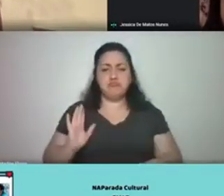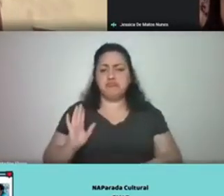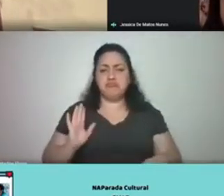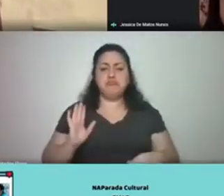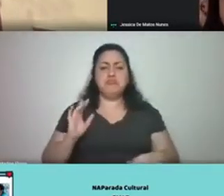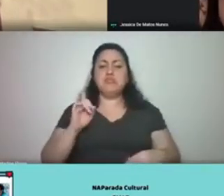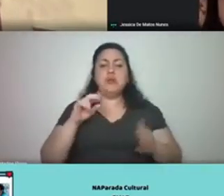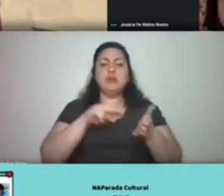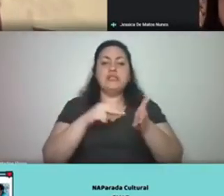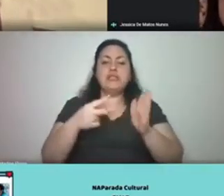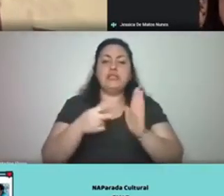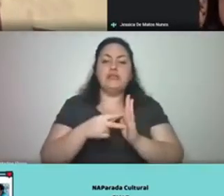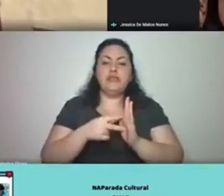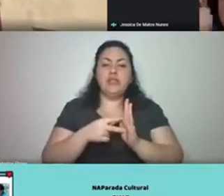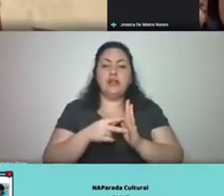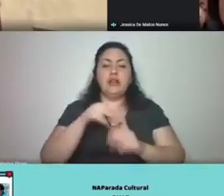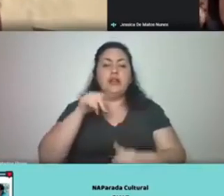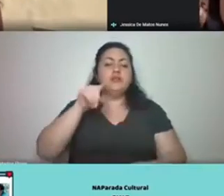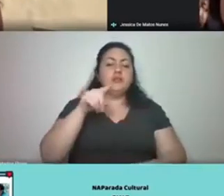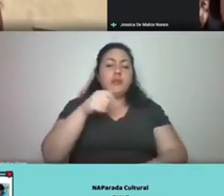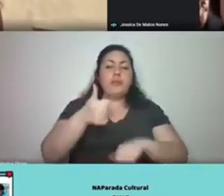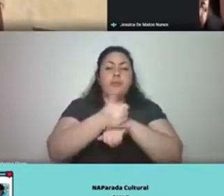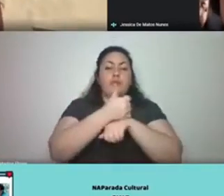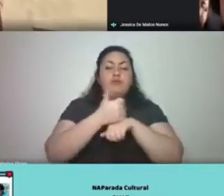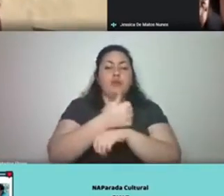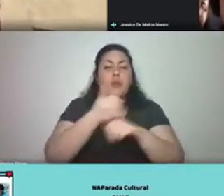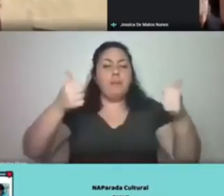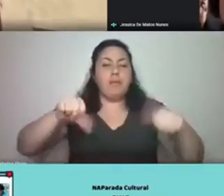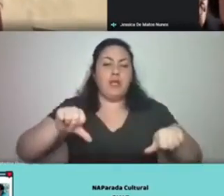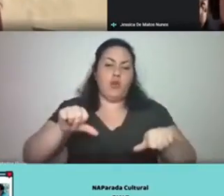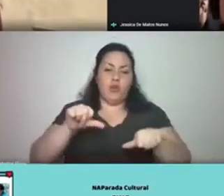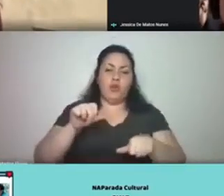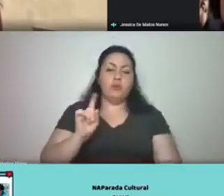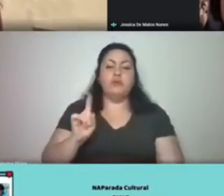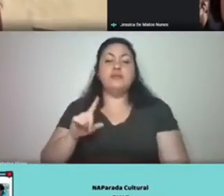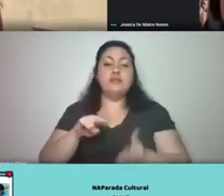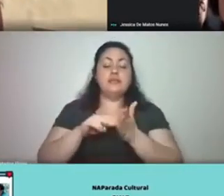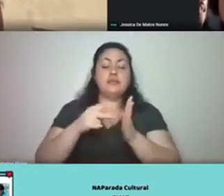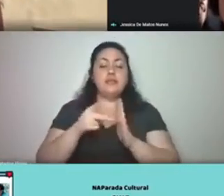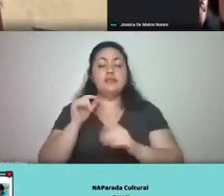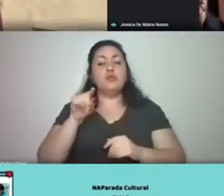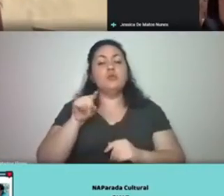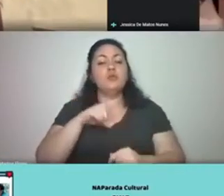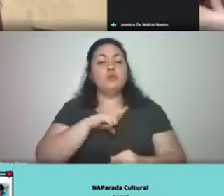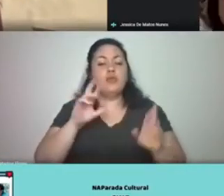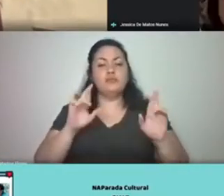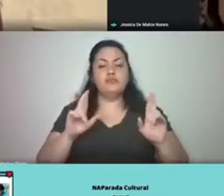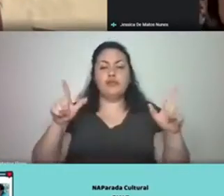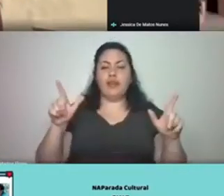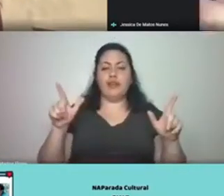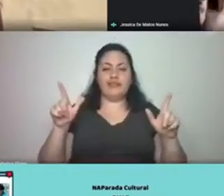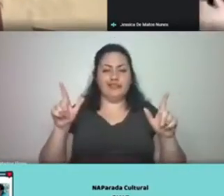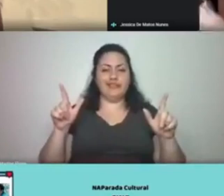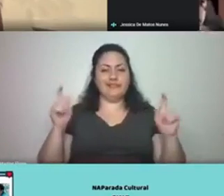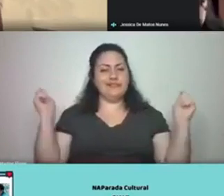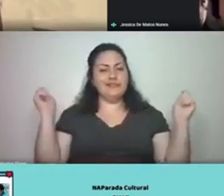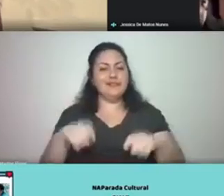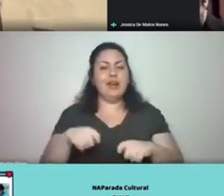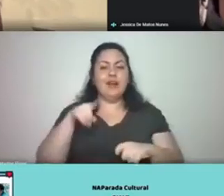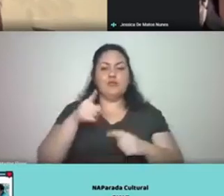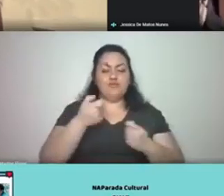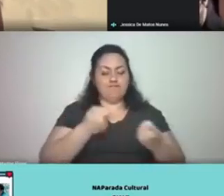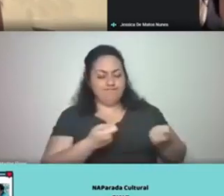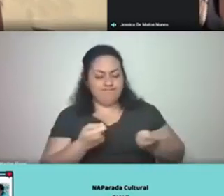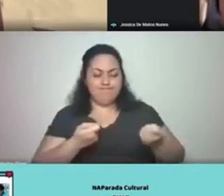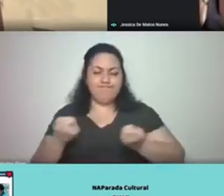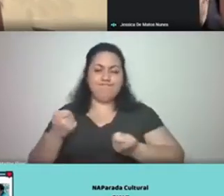profissional pior, muito pelo contrário, né? Te torna alguém com esse diferencial de ter capacidade de se gerenciar e